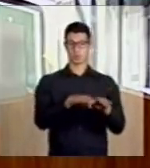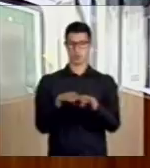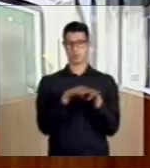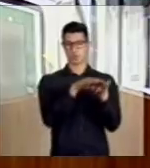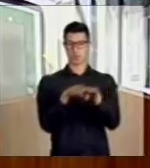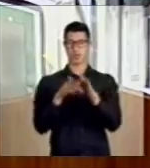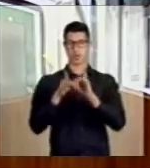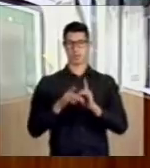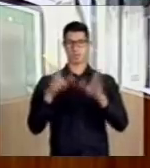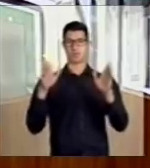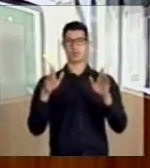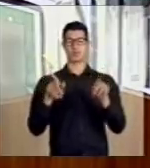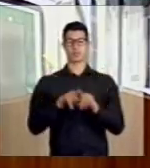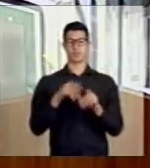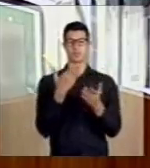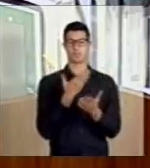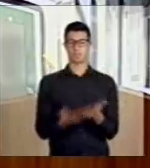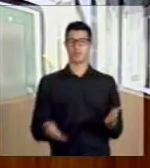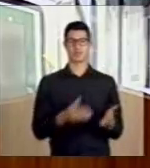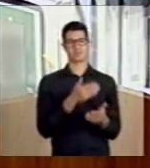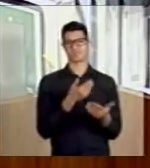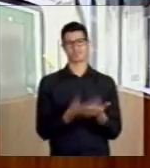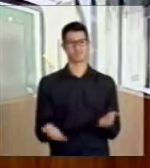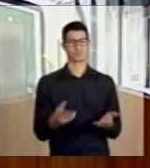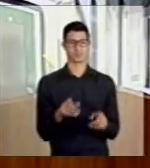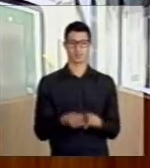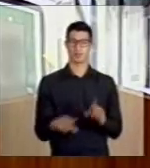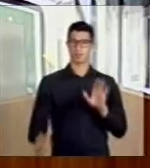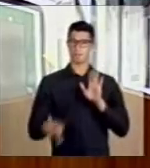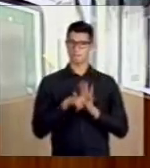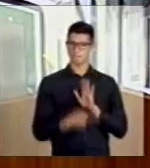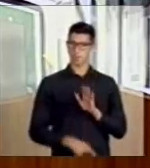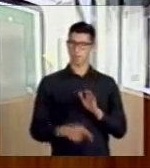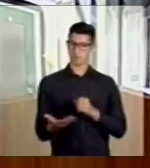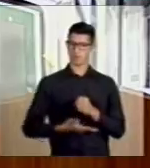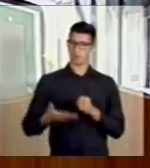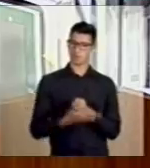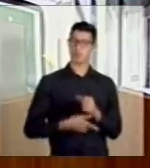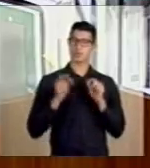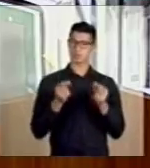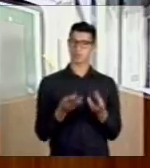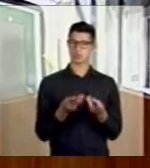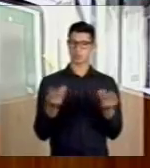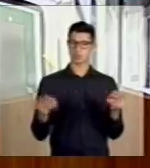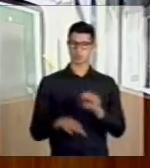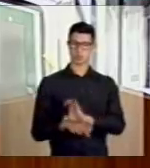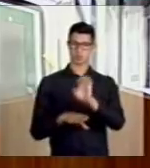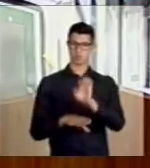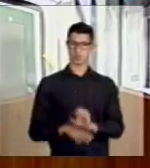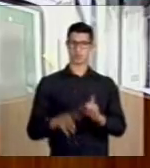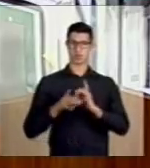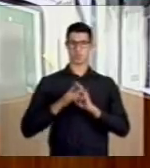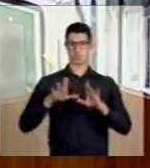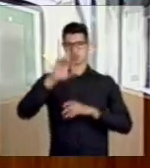da liberdade, sob pena de descaracterização da própria essência que qualifica o Estado democrático